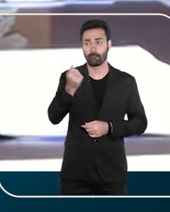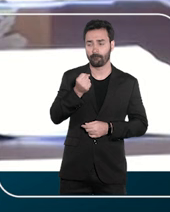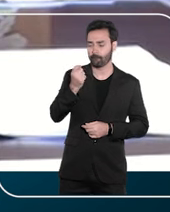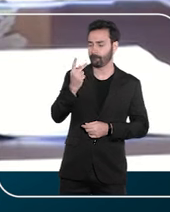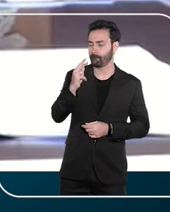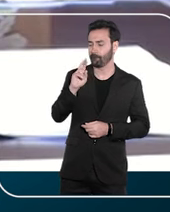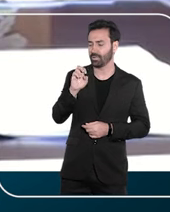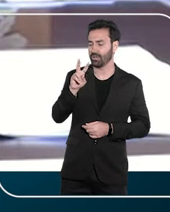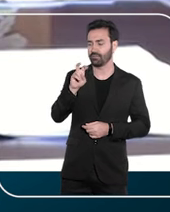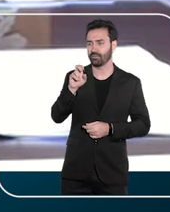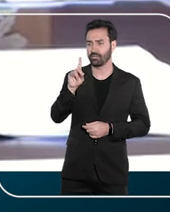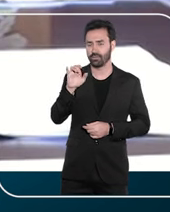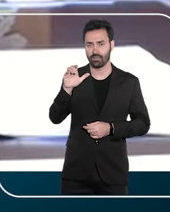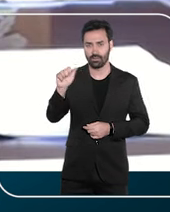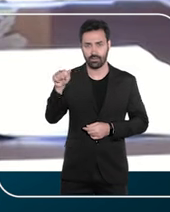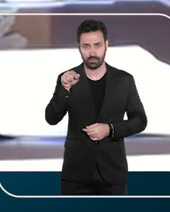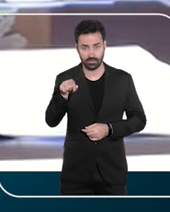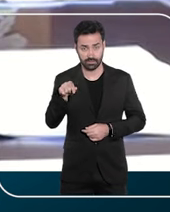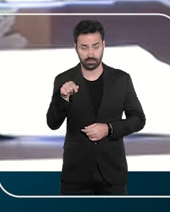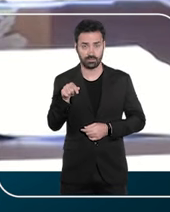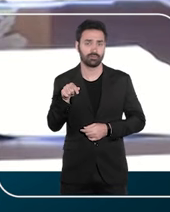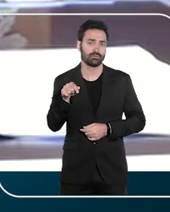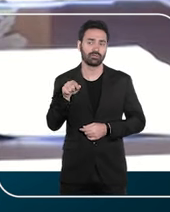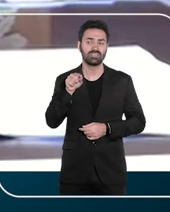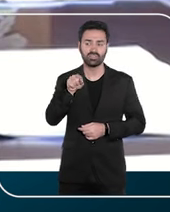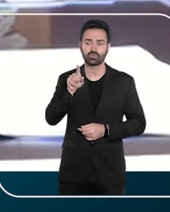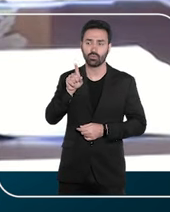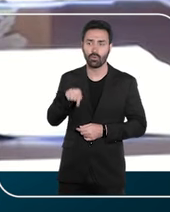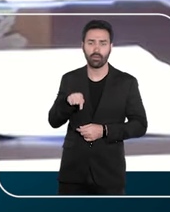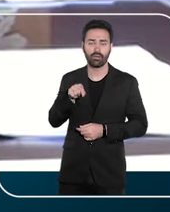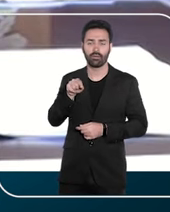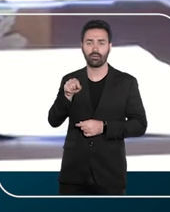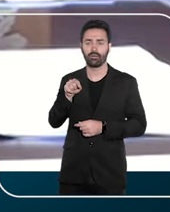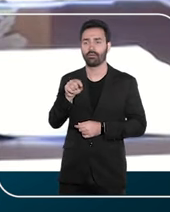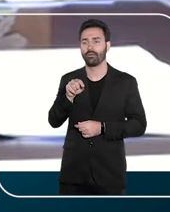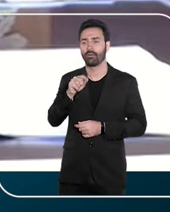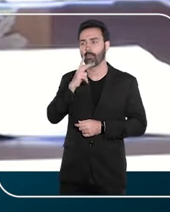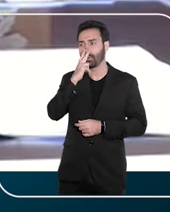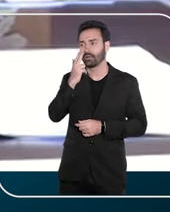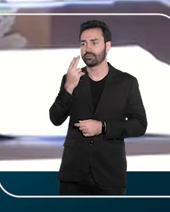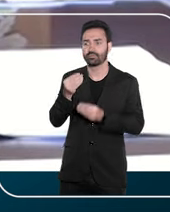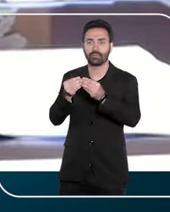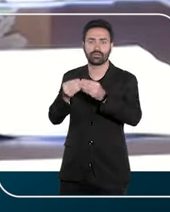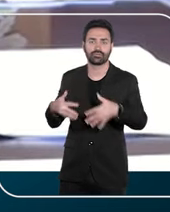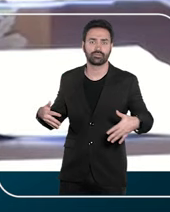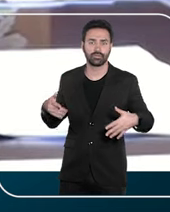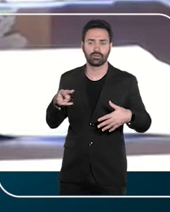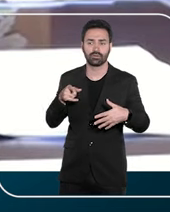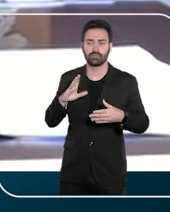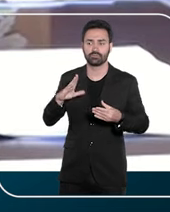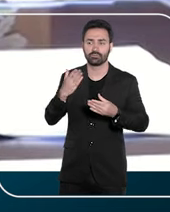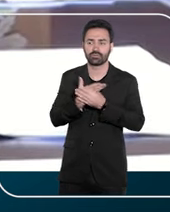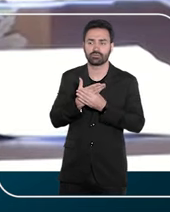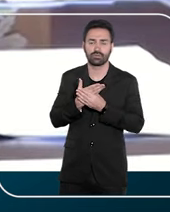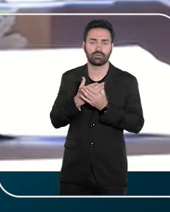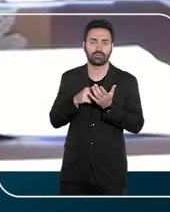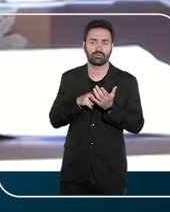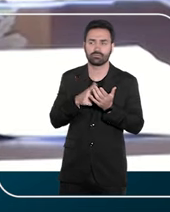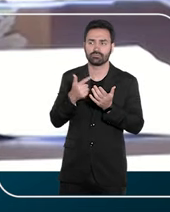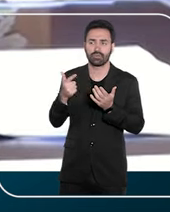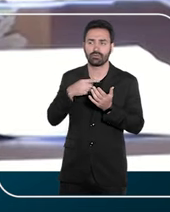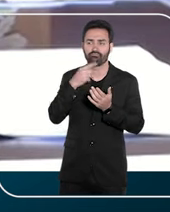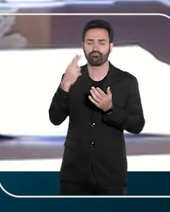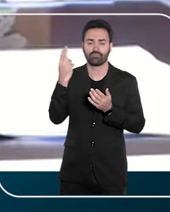ficou rotulado como demanda predatória. São aquelas demandas que não tem lá grande justificativa,